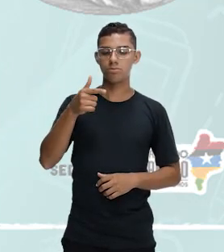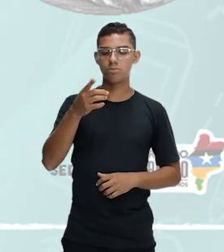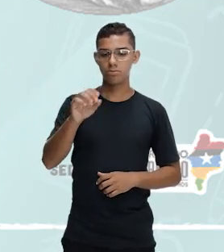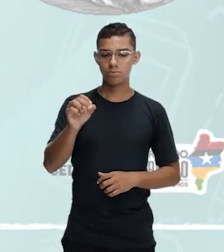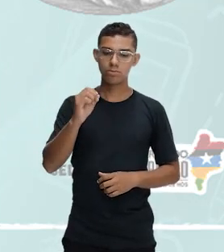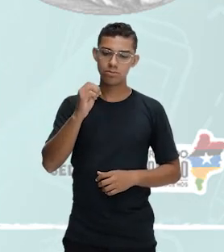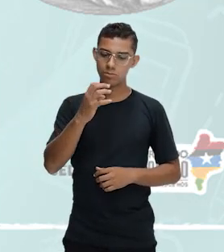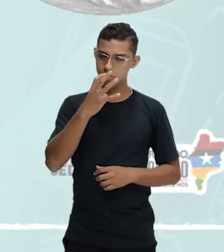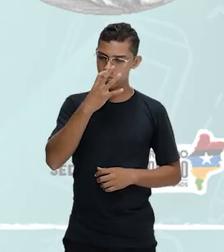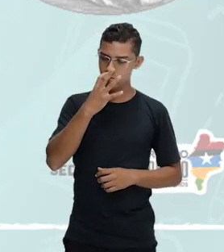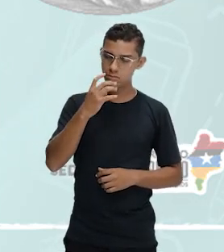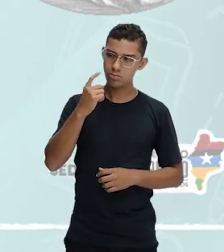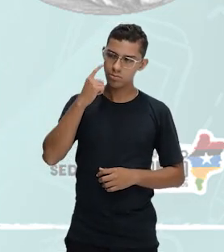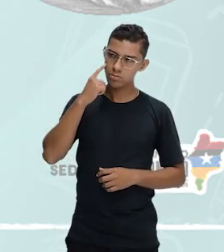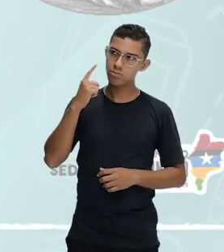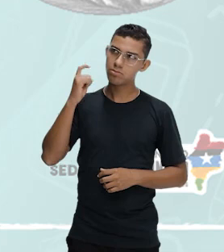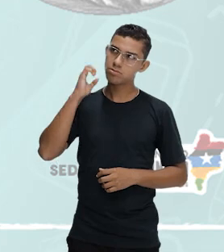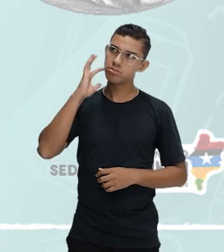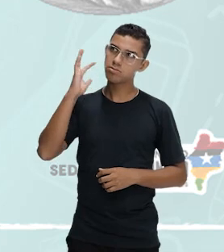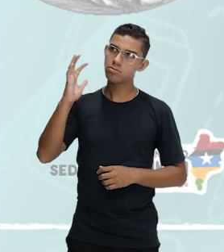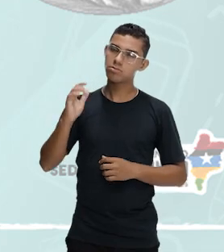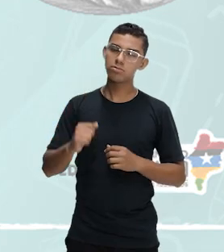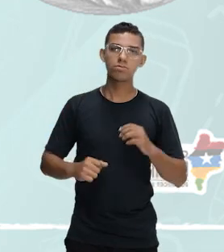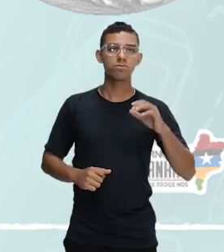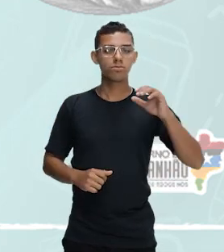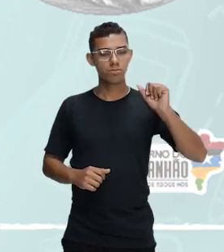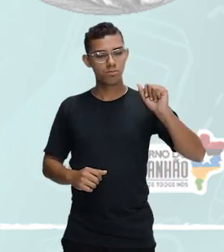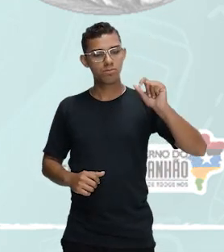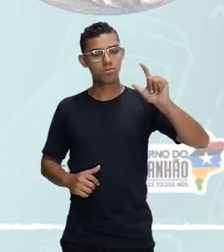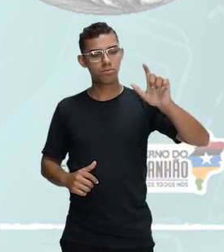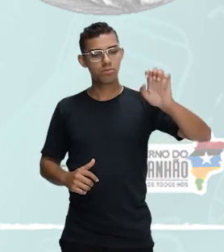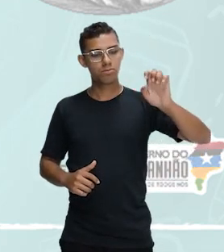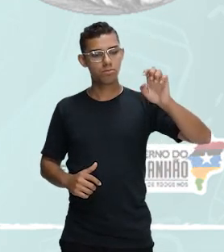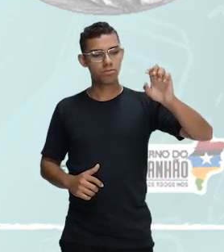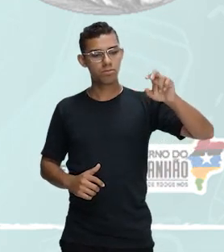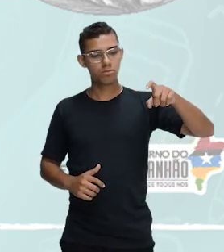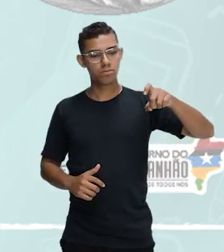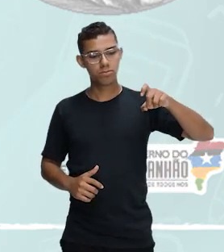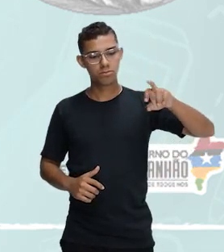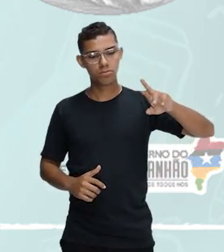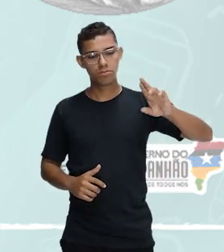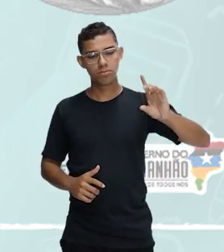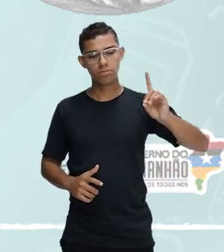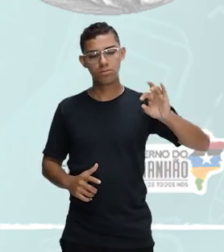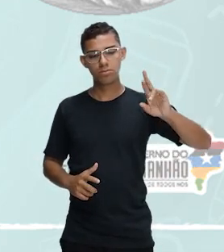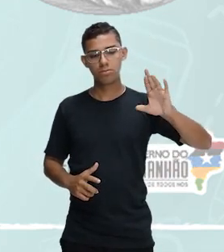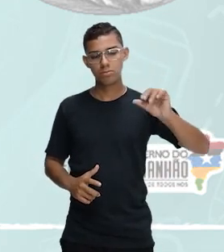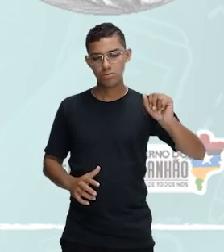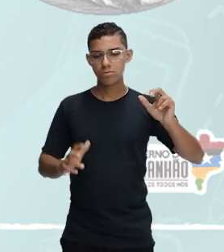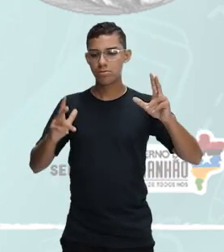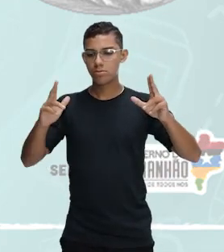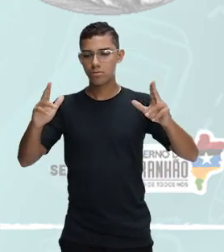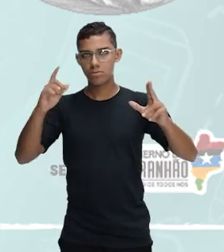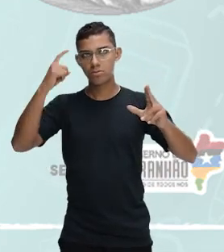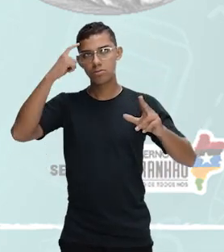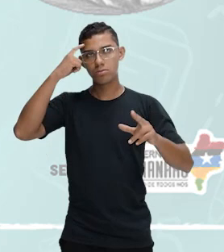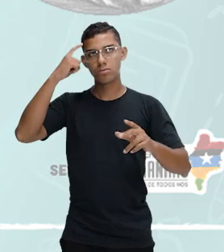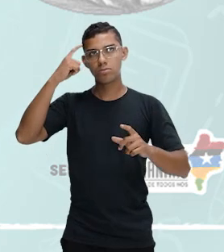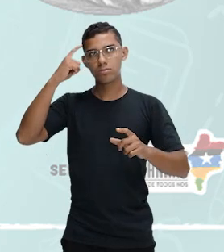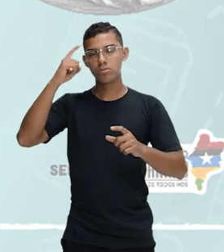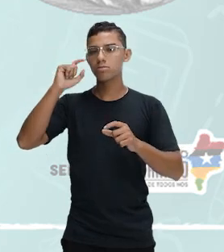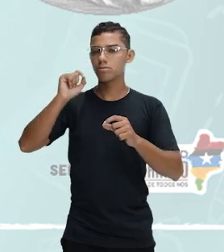Erastótenes observou que em Alexandria, no mesmo dia e hora, o Sol estava a